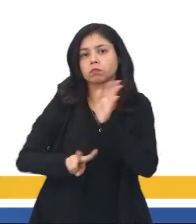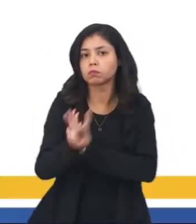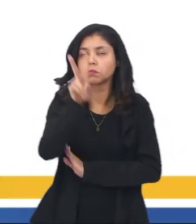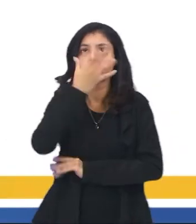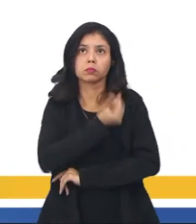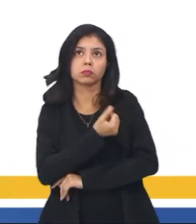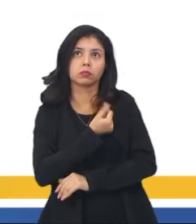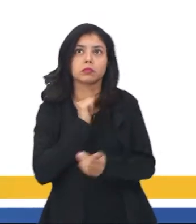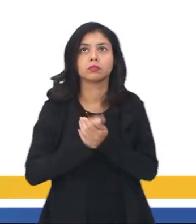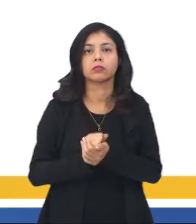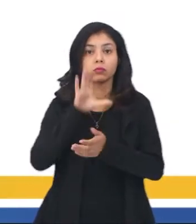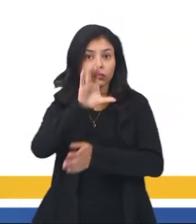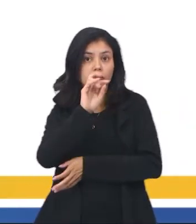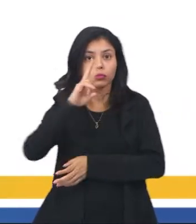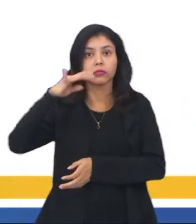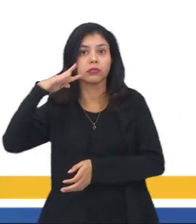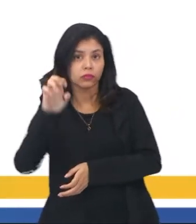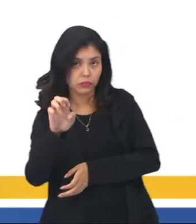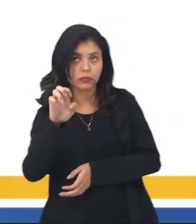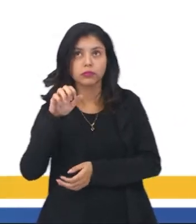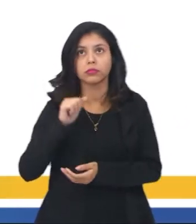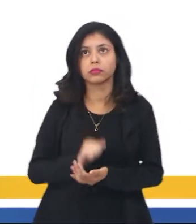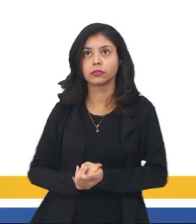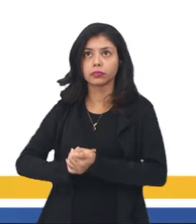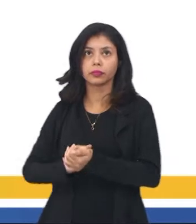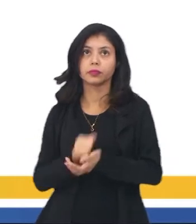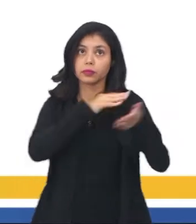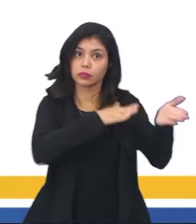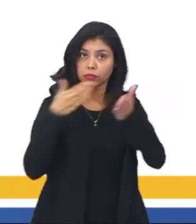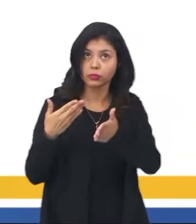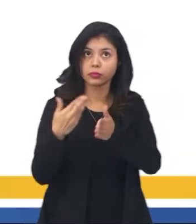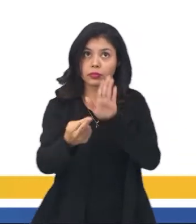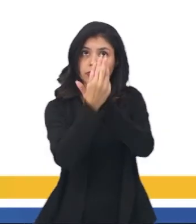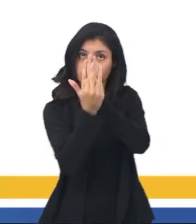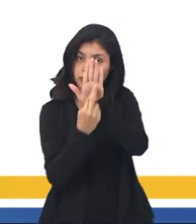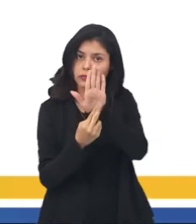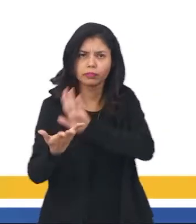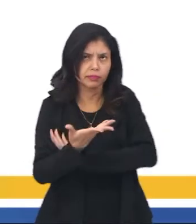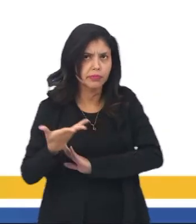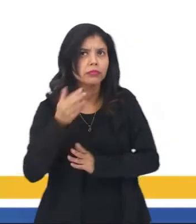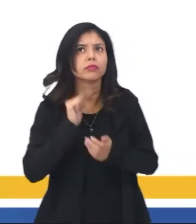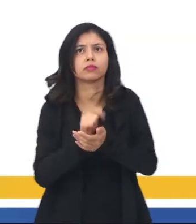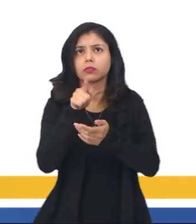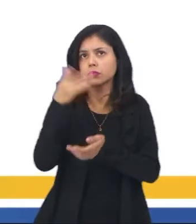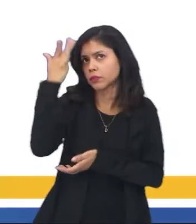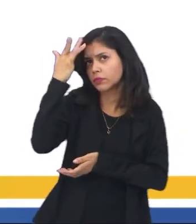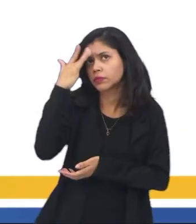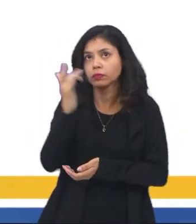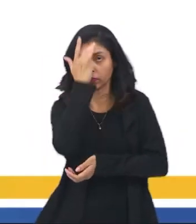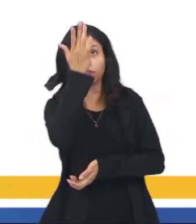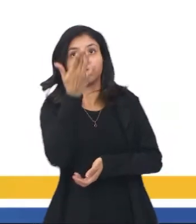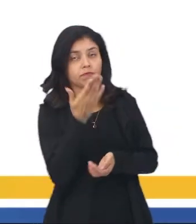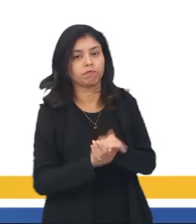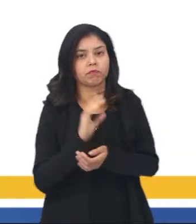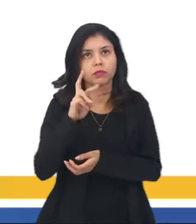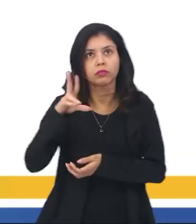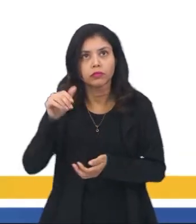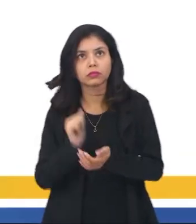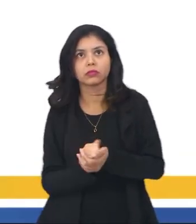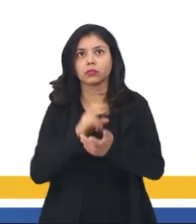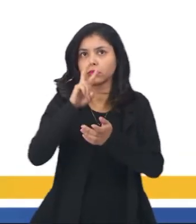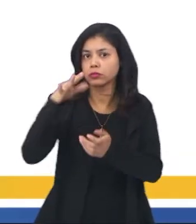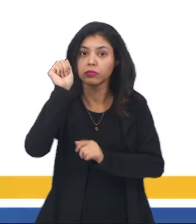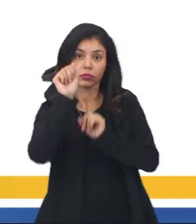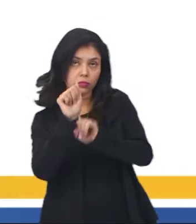os valores numéricos, né, desses coeficientes. A seguir, uma regrinha básica para você achar facilmente os coeficientes.